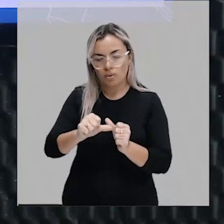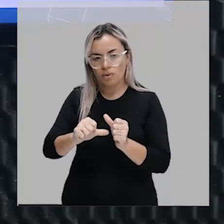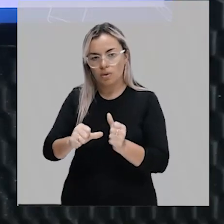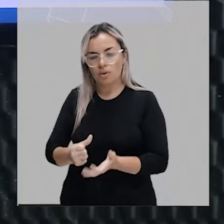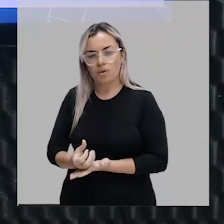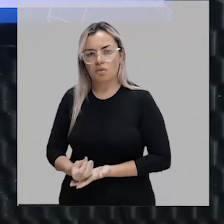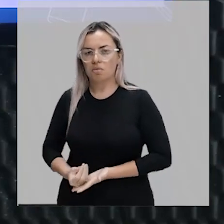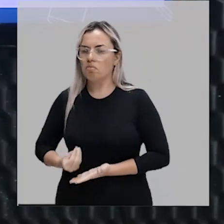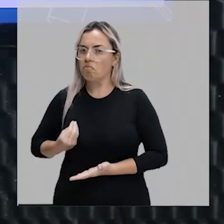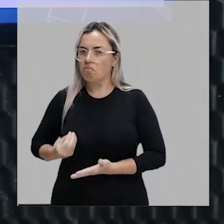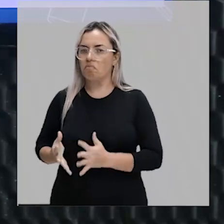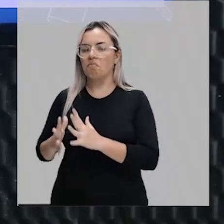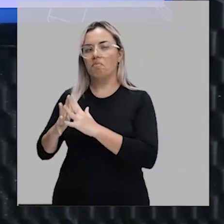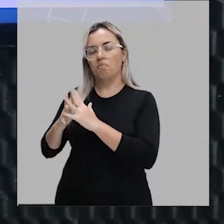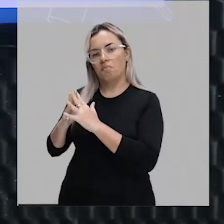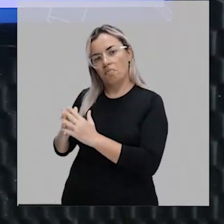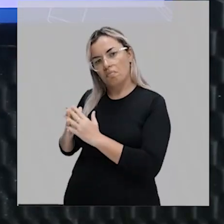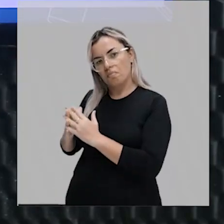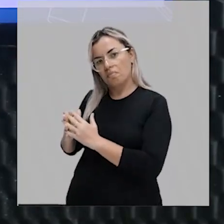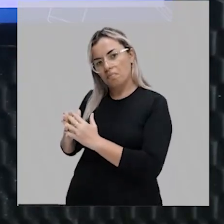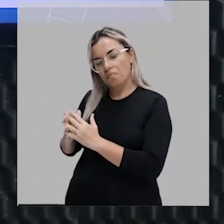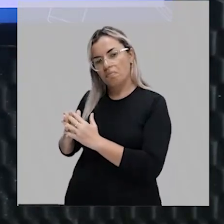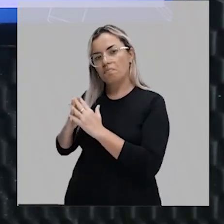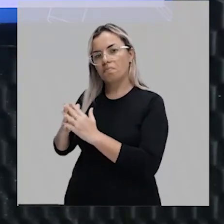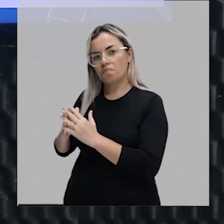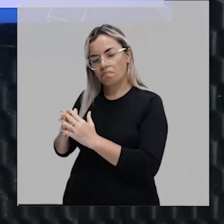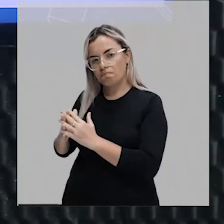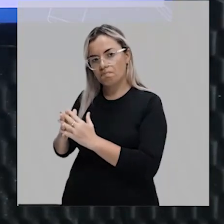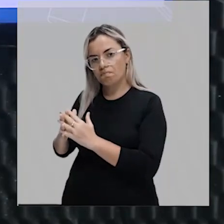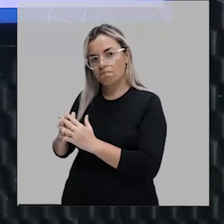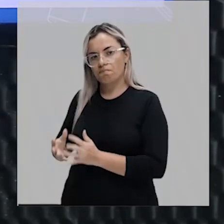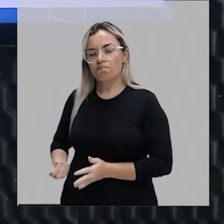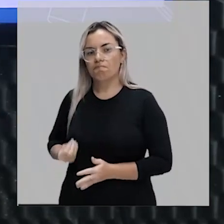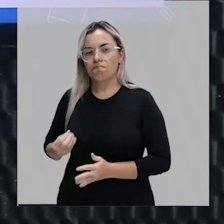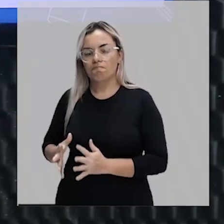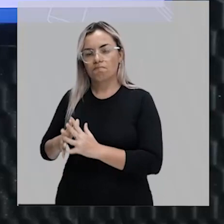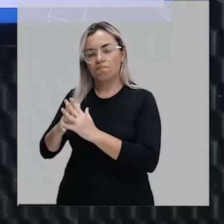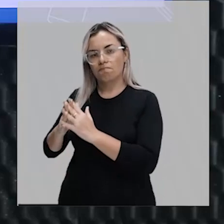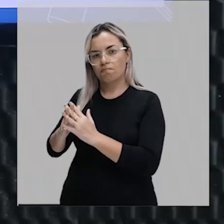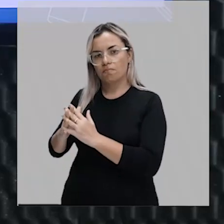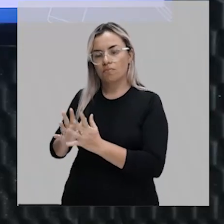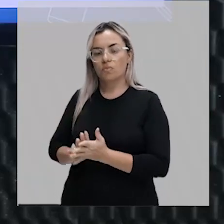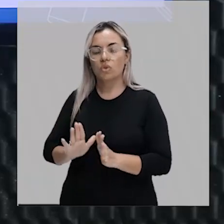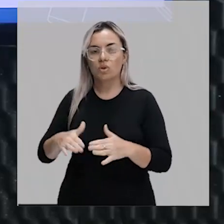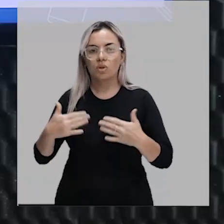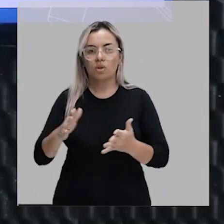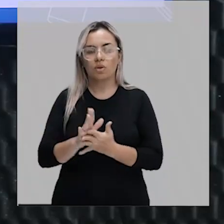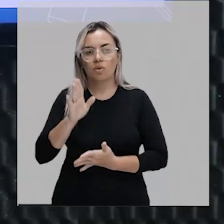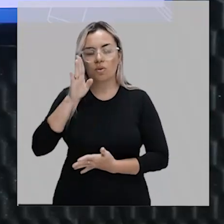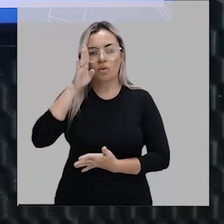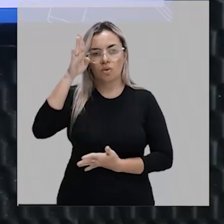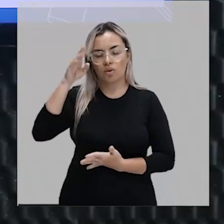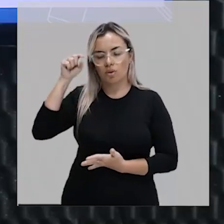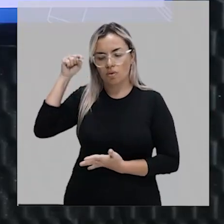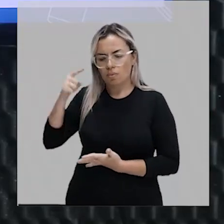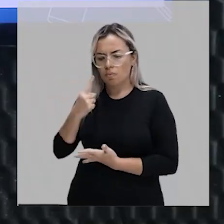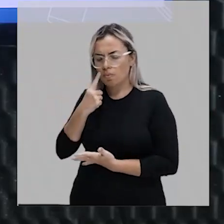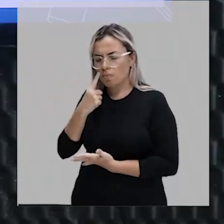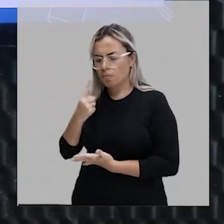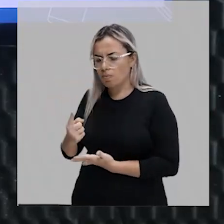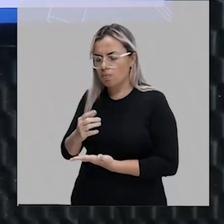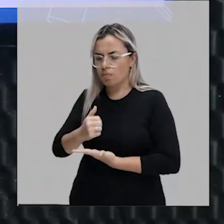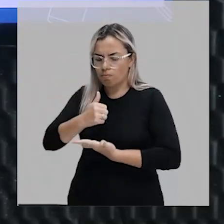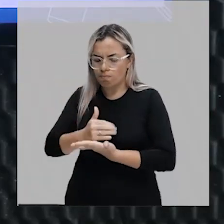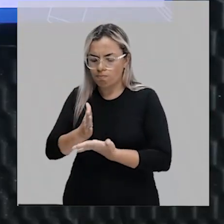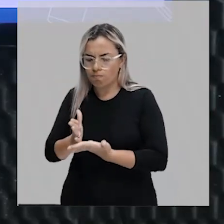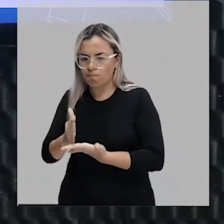muito complexa. Há uma complexidade desses grupos humanos, principalmente quando você observa a divisão